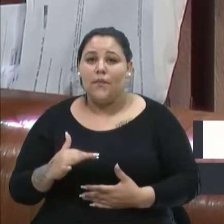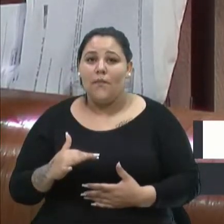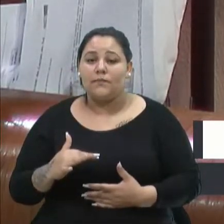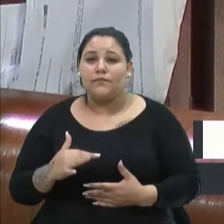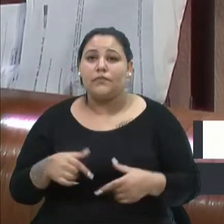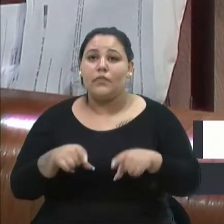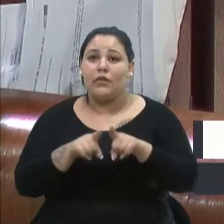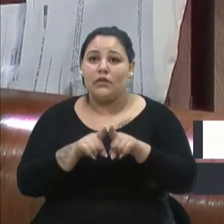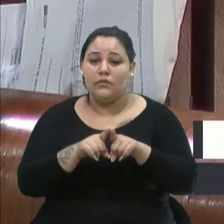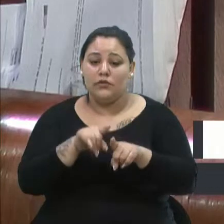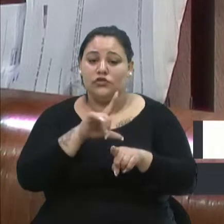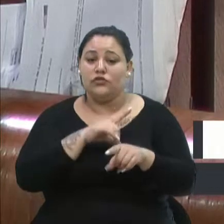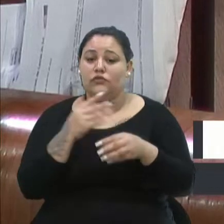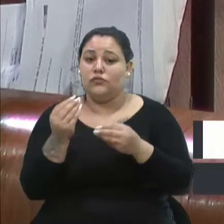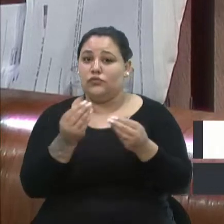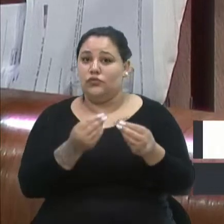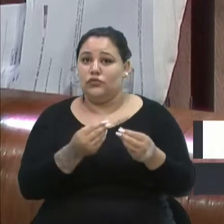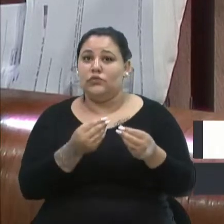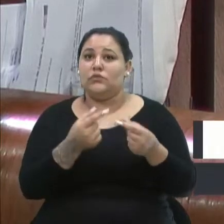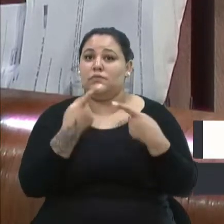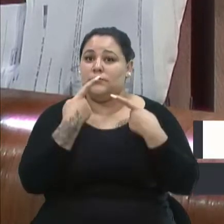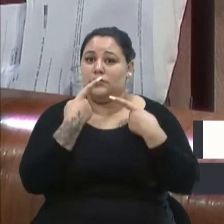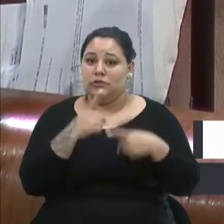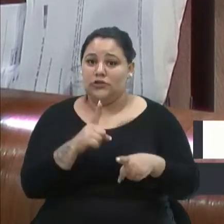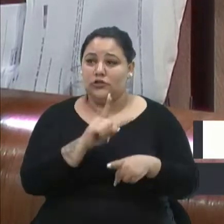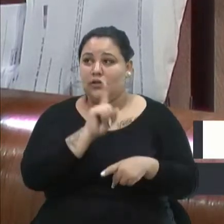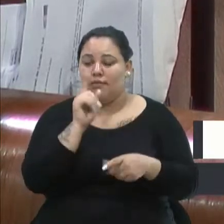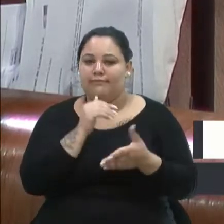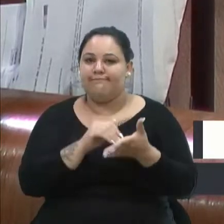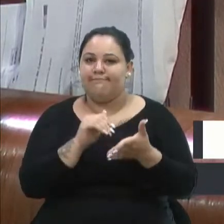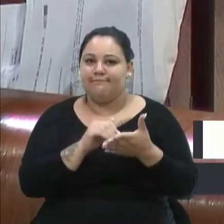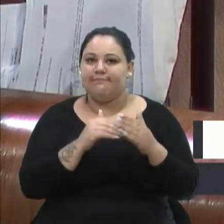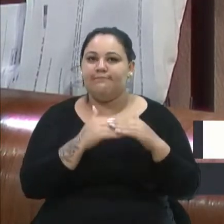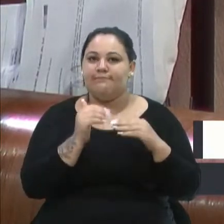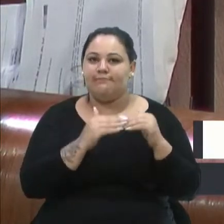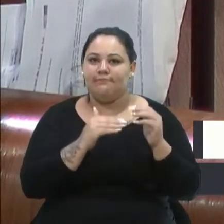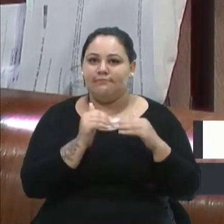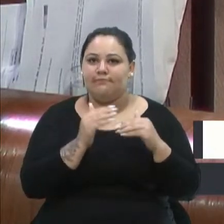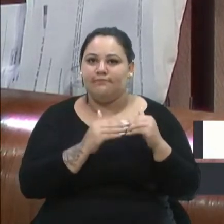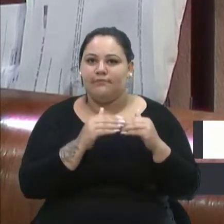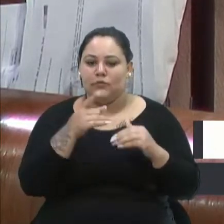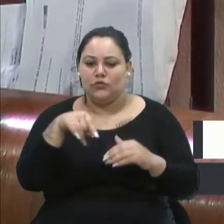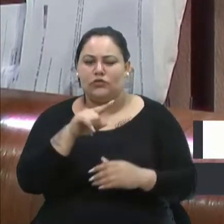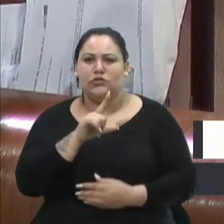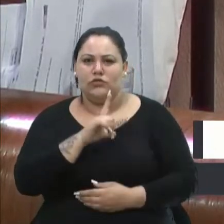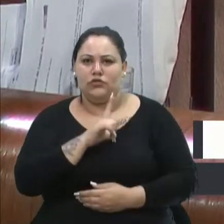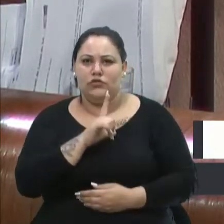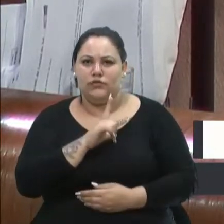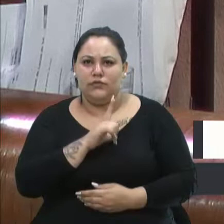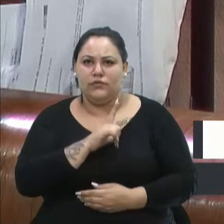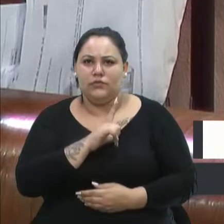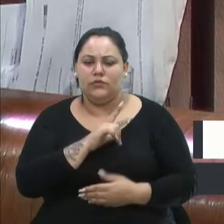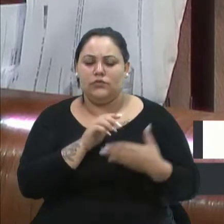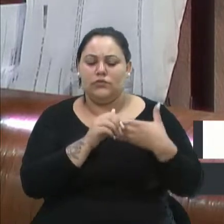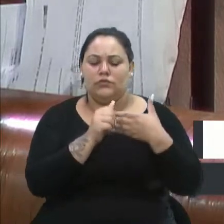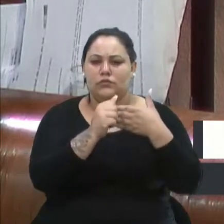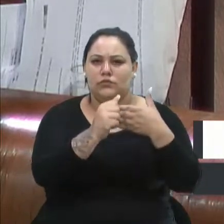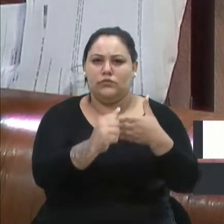Inclusive, tive muitas críticas lá na Secretaria de Obras, muitas críticas. Bom, nós tivemos uma